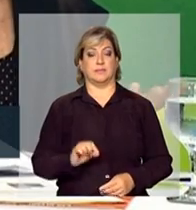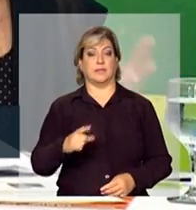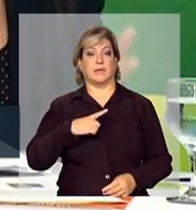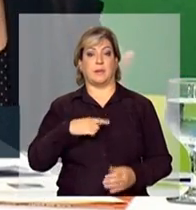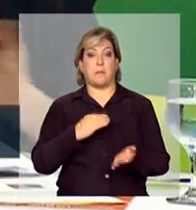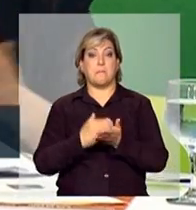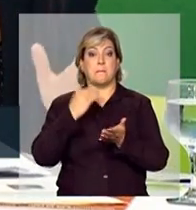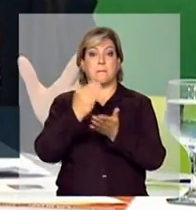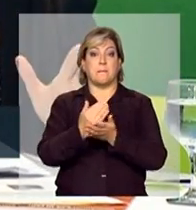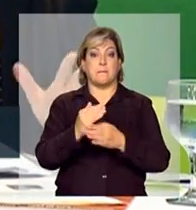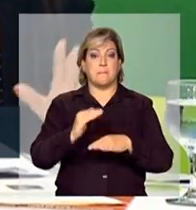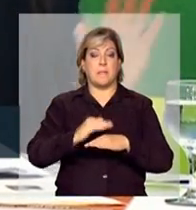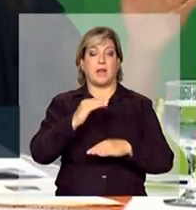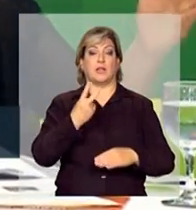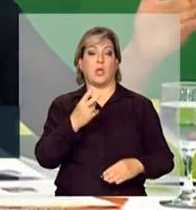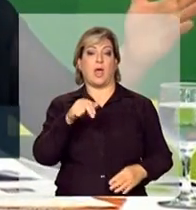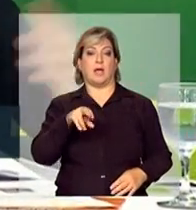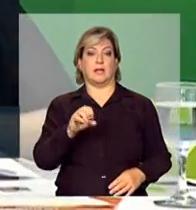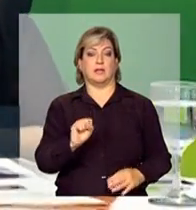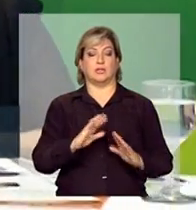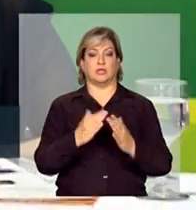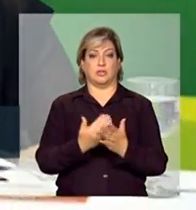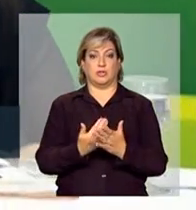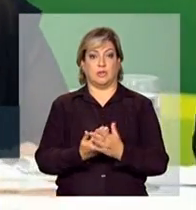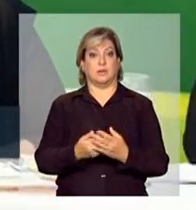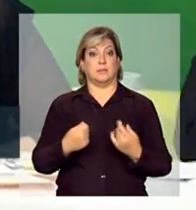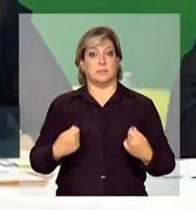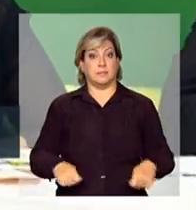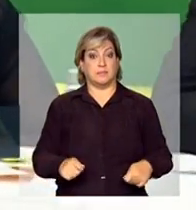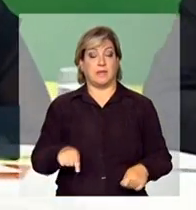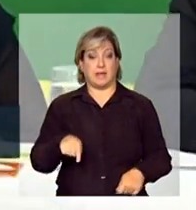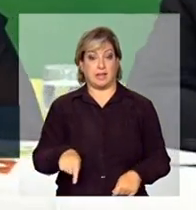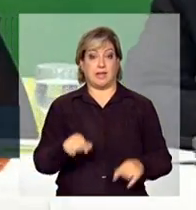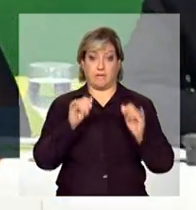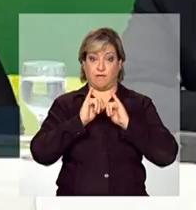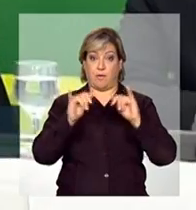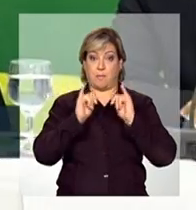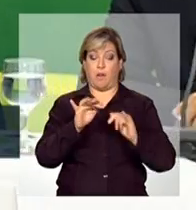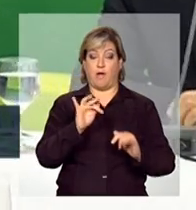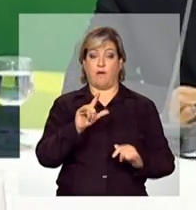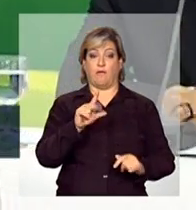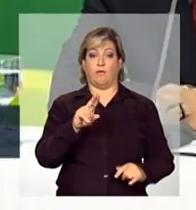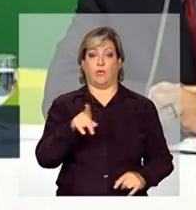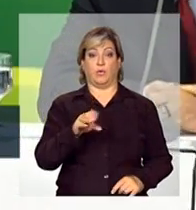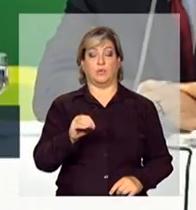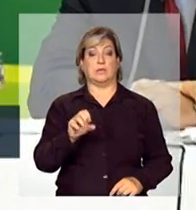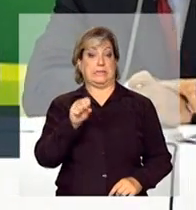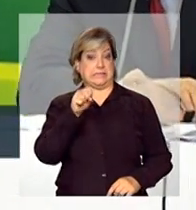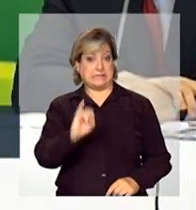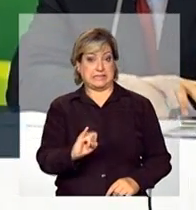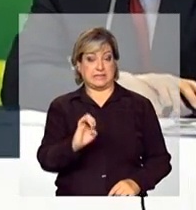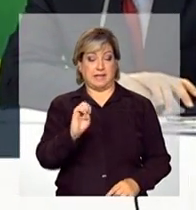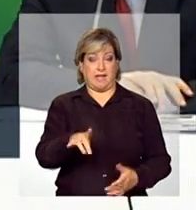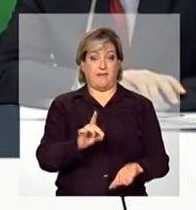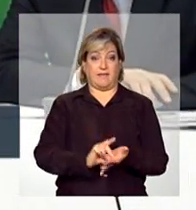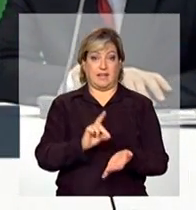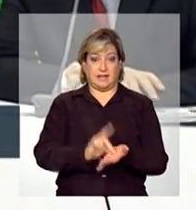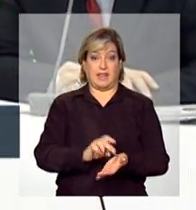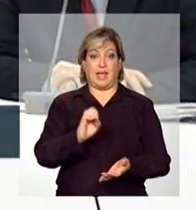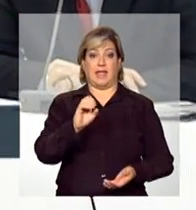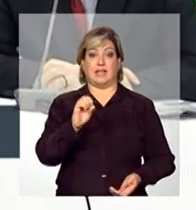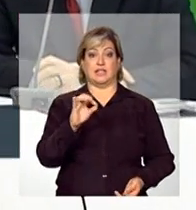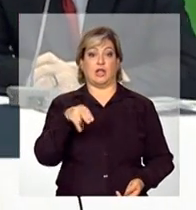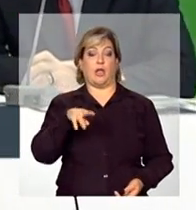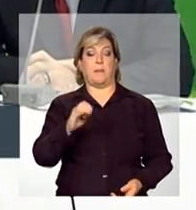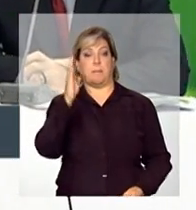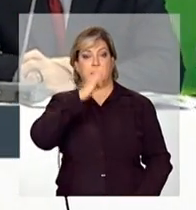escolaridade Esse é um dado objetivo e é um dado de fluxo se é verdade que o estoque brasileiro e que